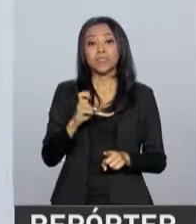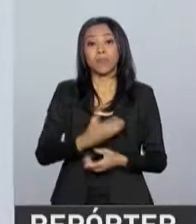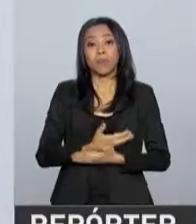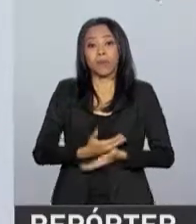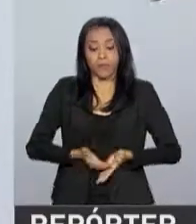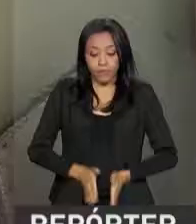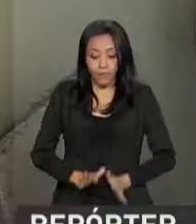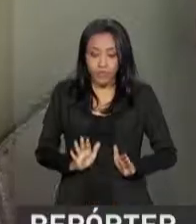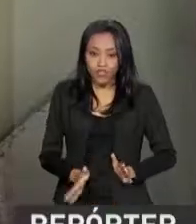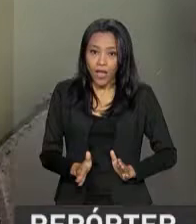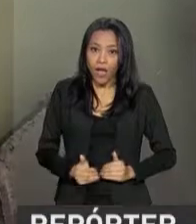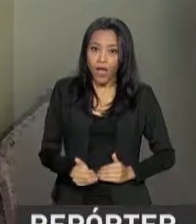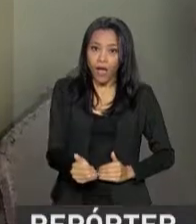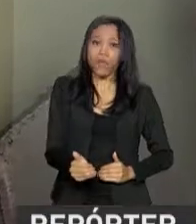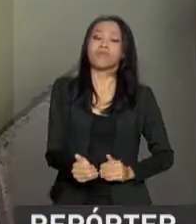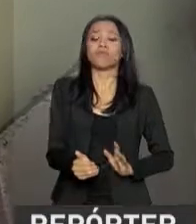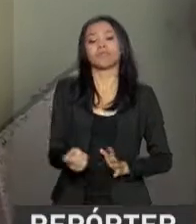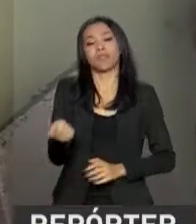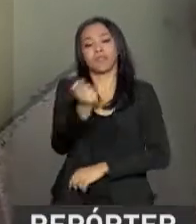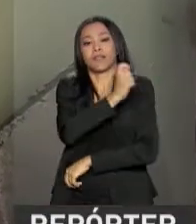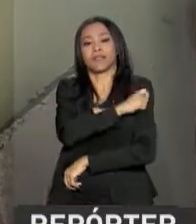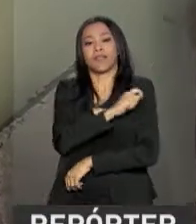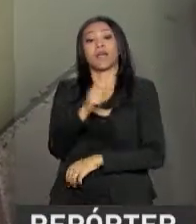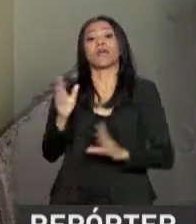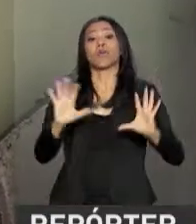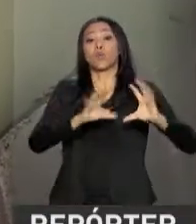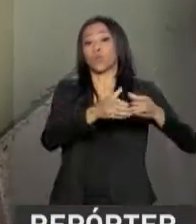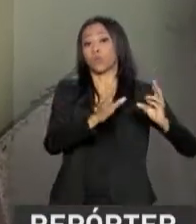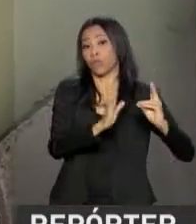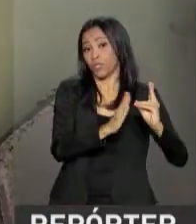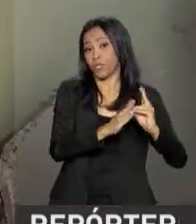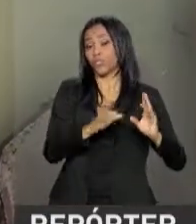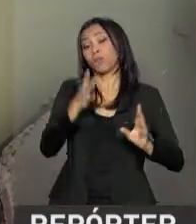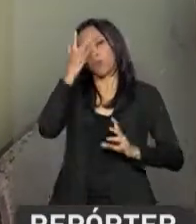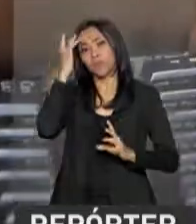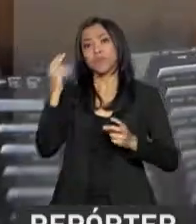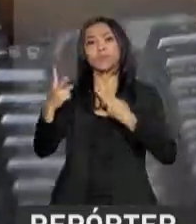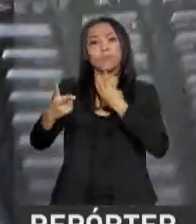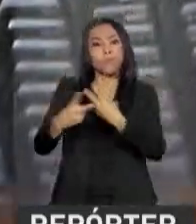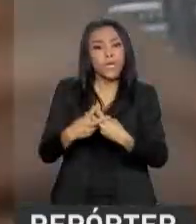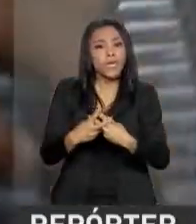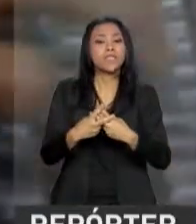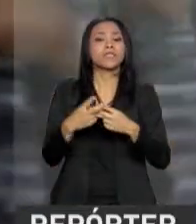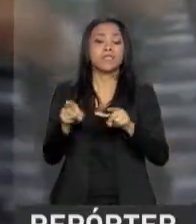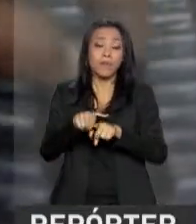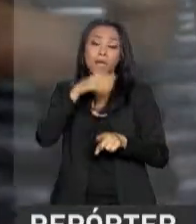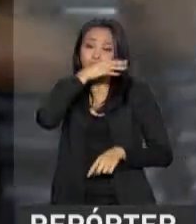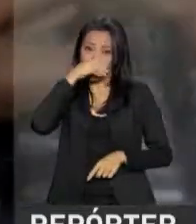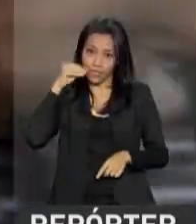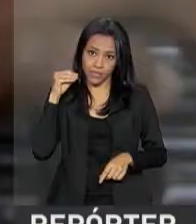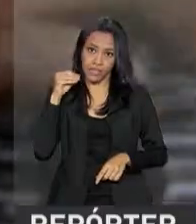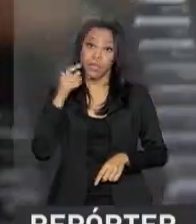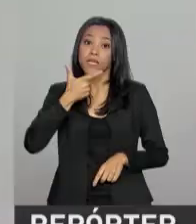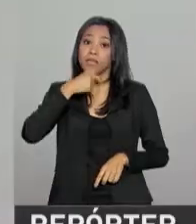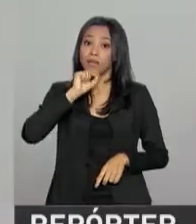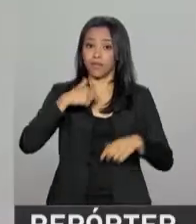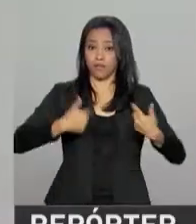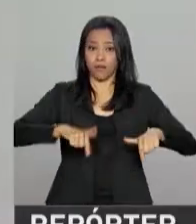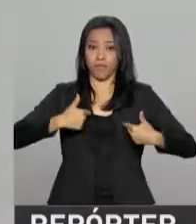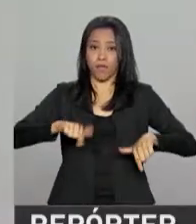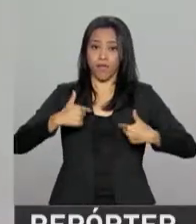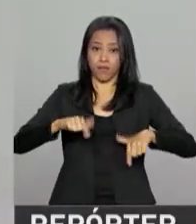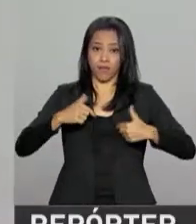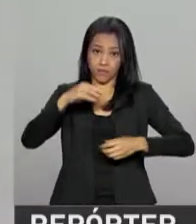de prioridade e ainda os indígenas e as pessoas que estão presas ou detidas inclusive os adolescente quem trabalha no sistema